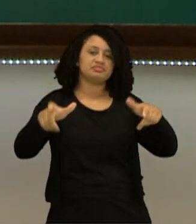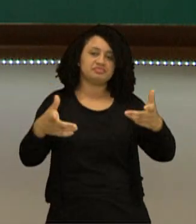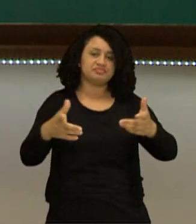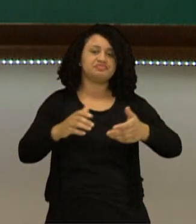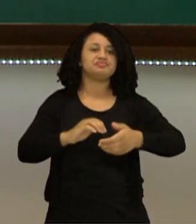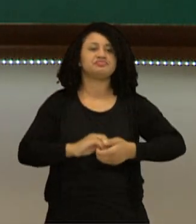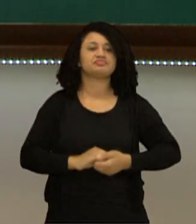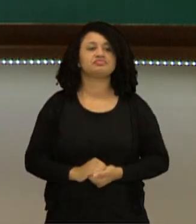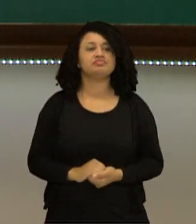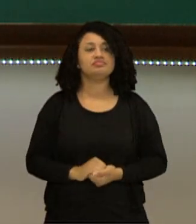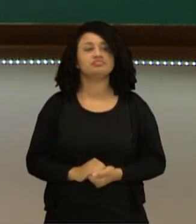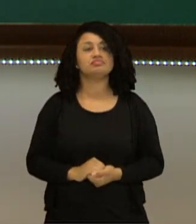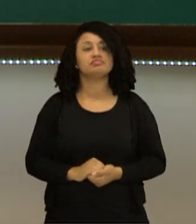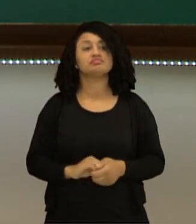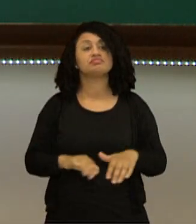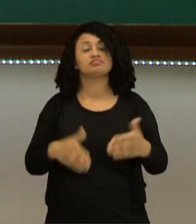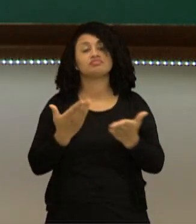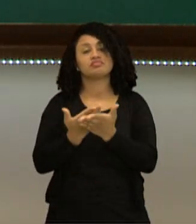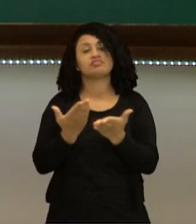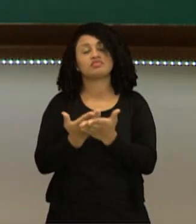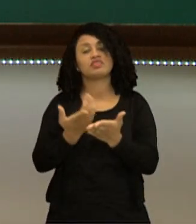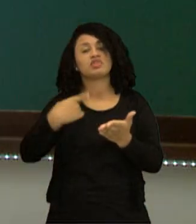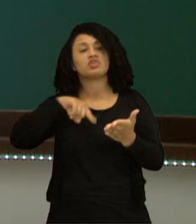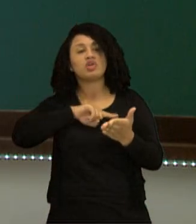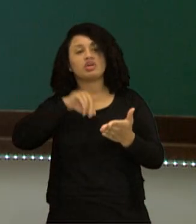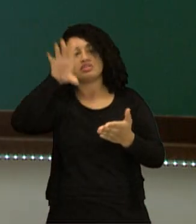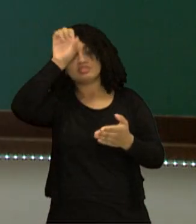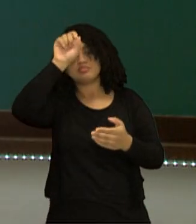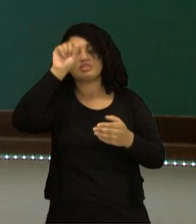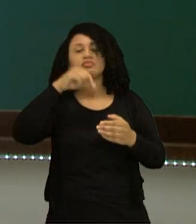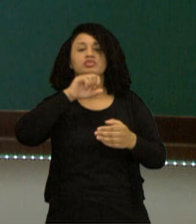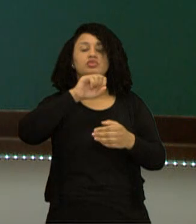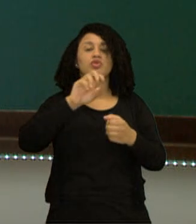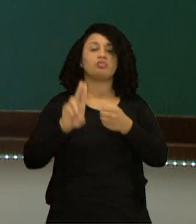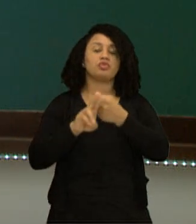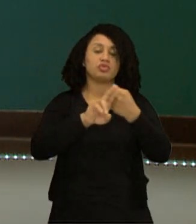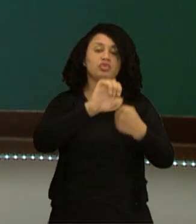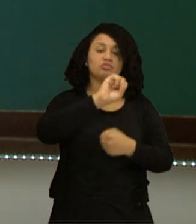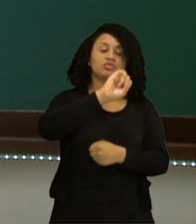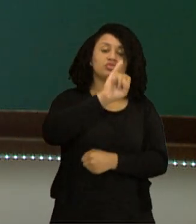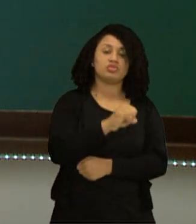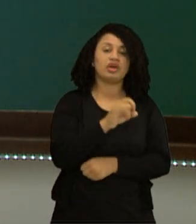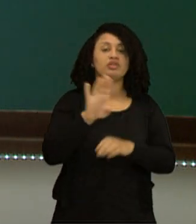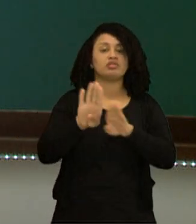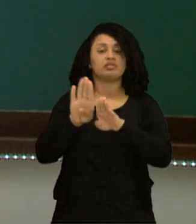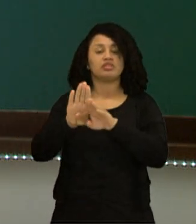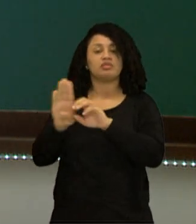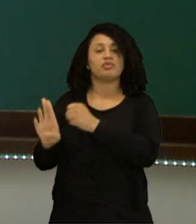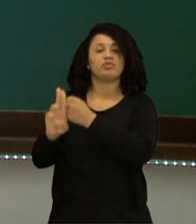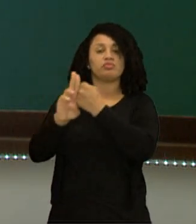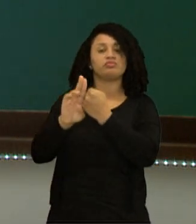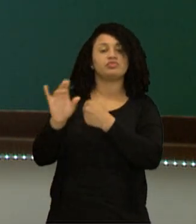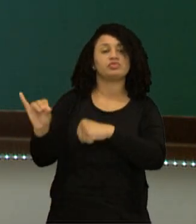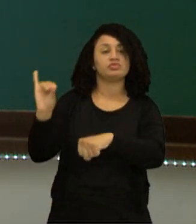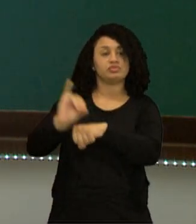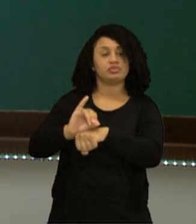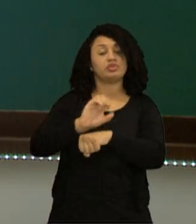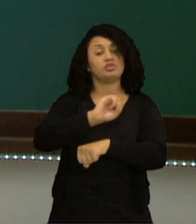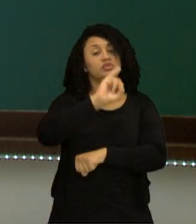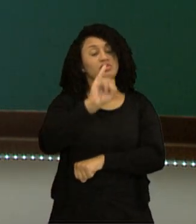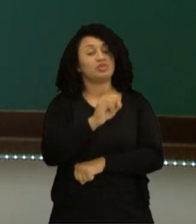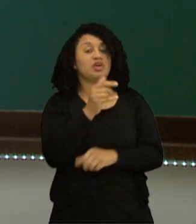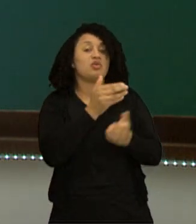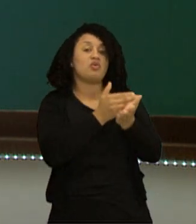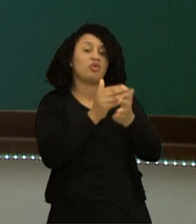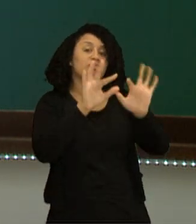certo? Então, nessa aula nós falamos sobre o pronome sujeito e objeto, lembrando que o sujeito sempre no